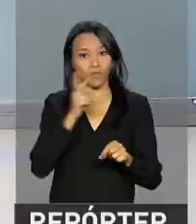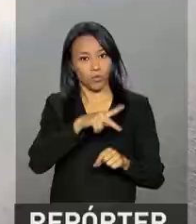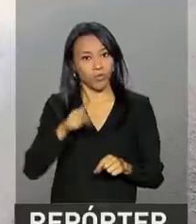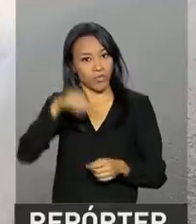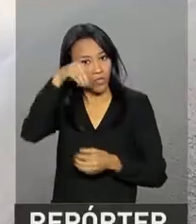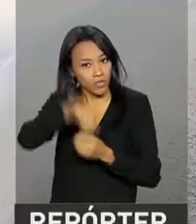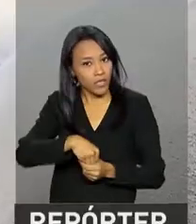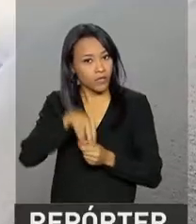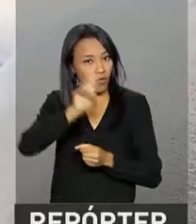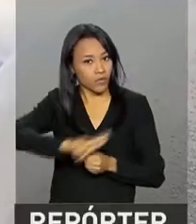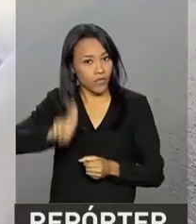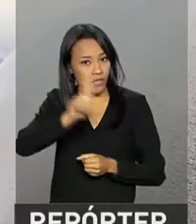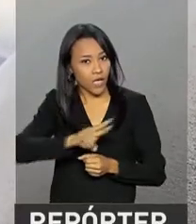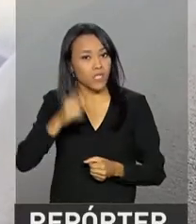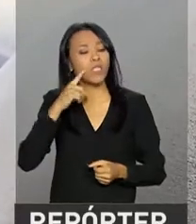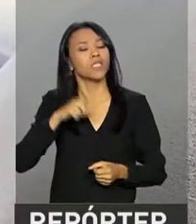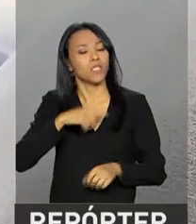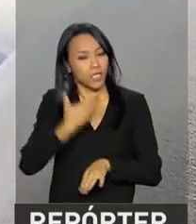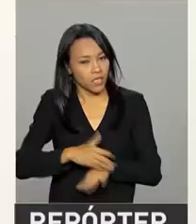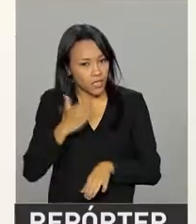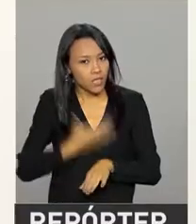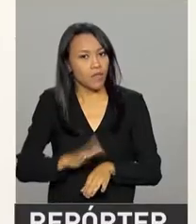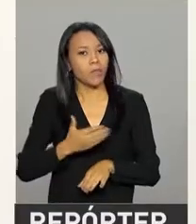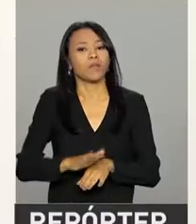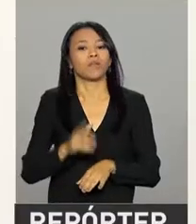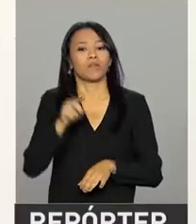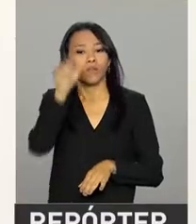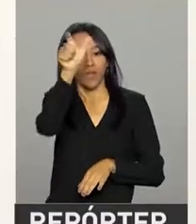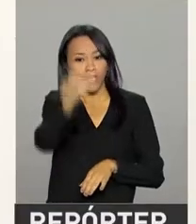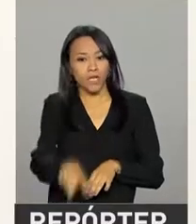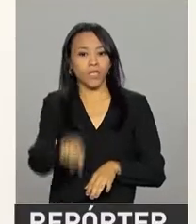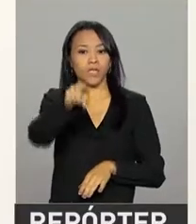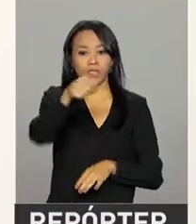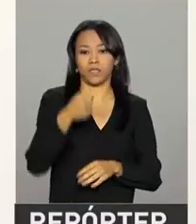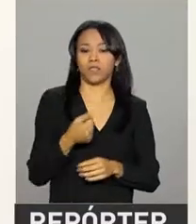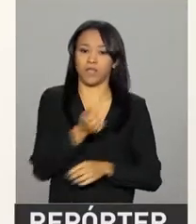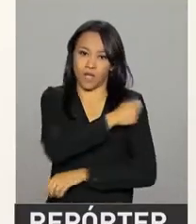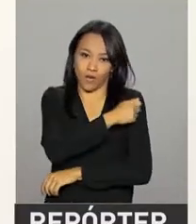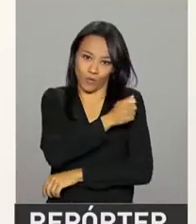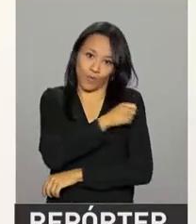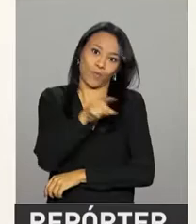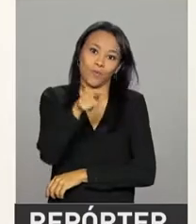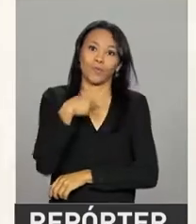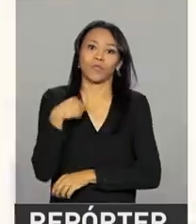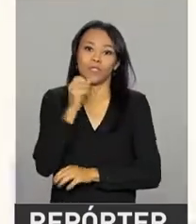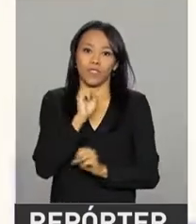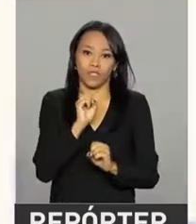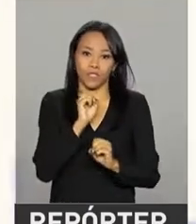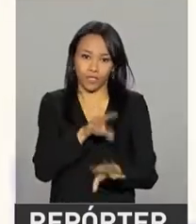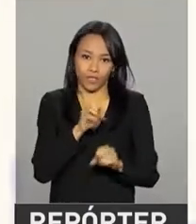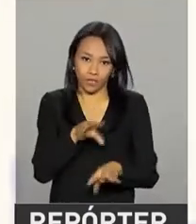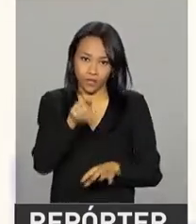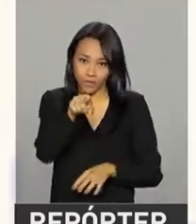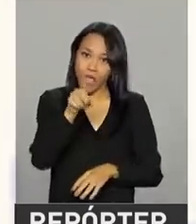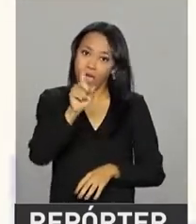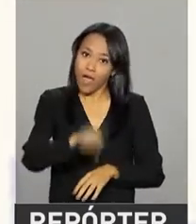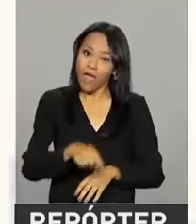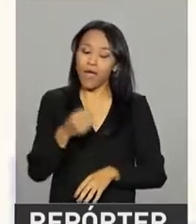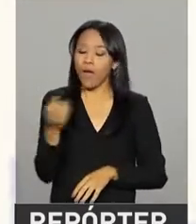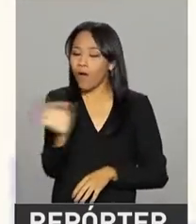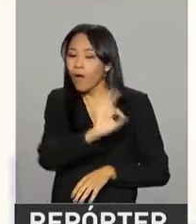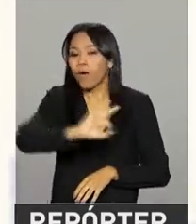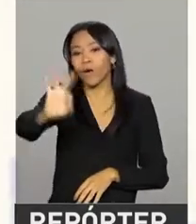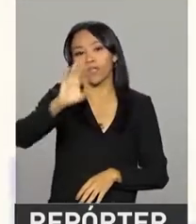e passam por capacitações para o estudante de letras em inglês da unb felipe a iniciativa é uma oportunidade